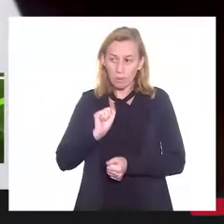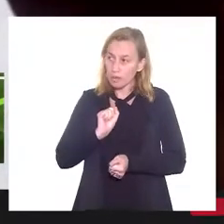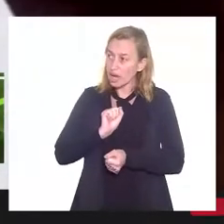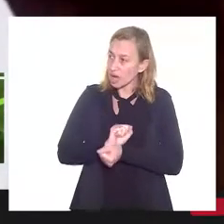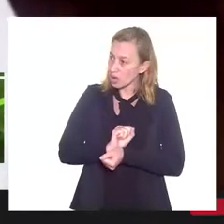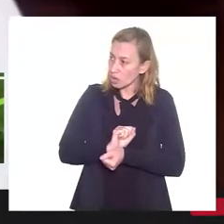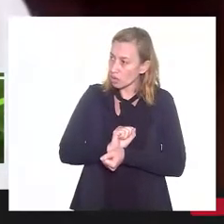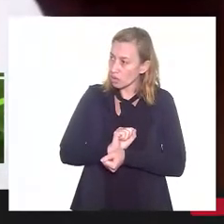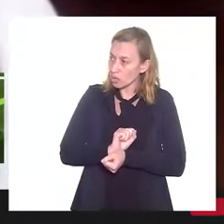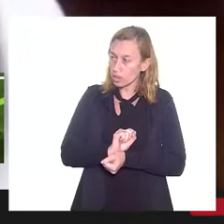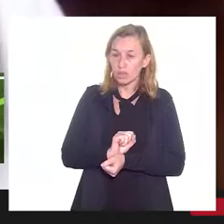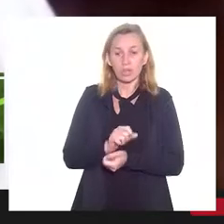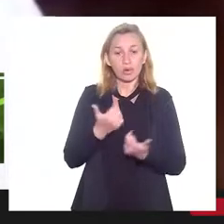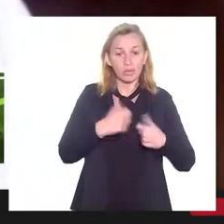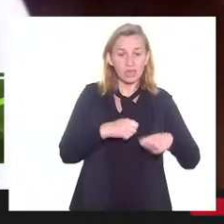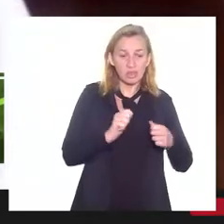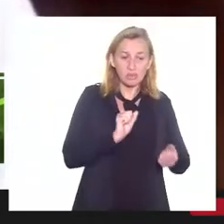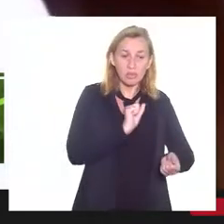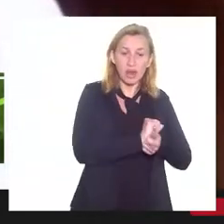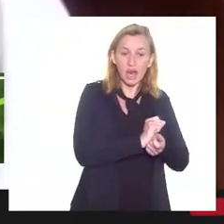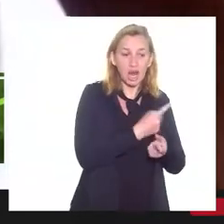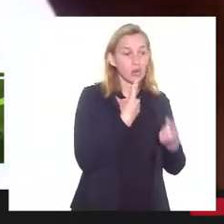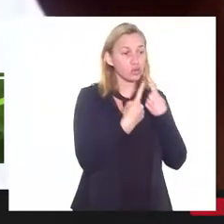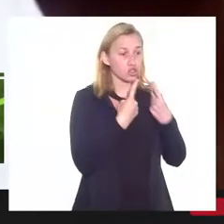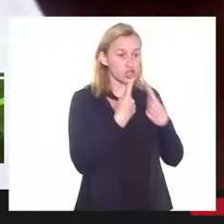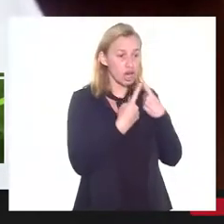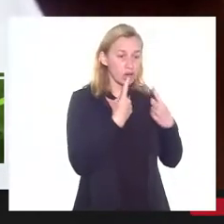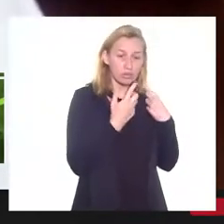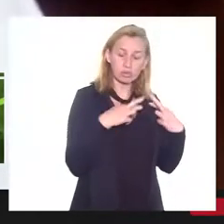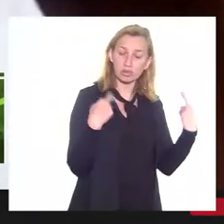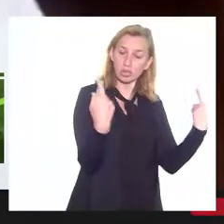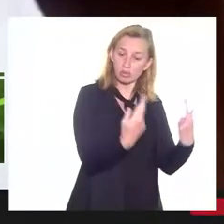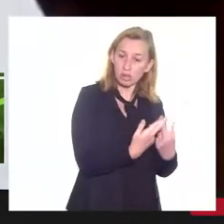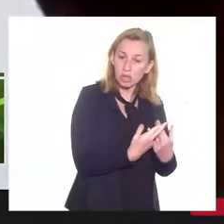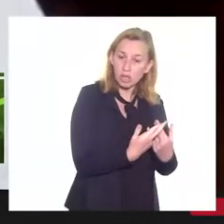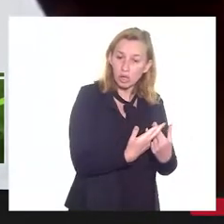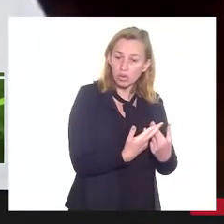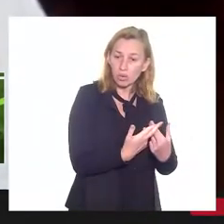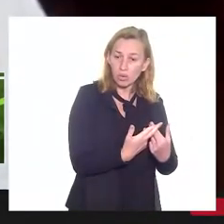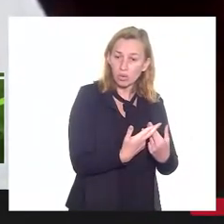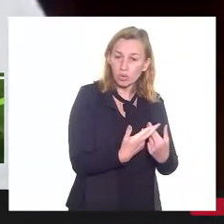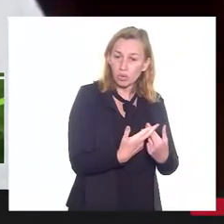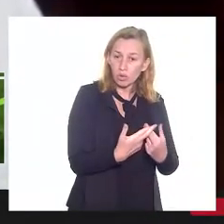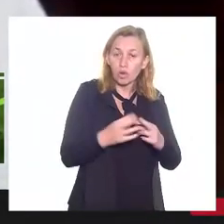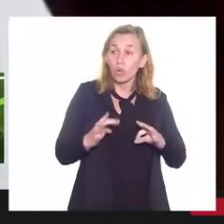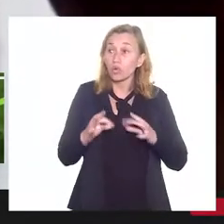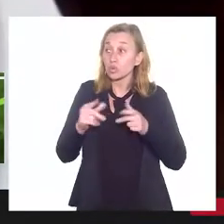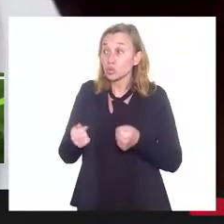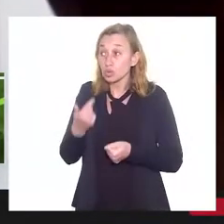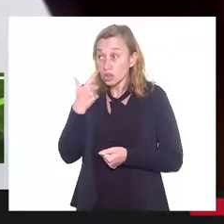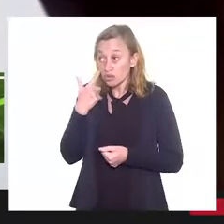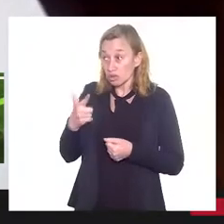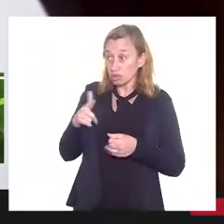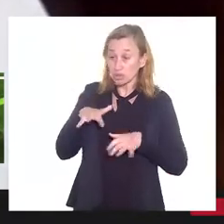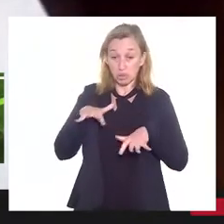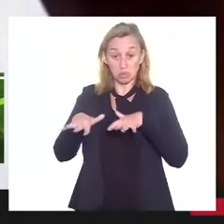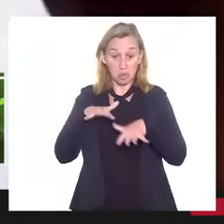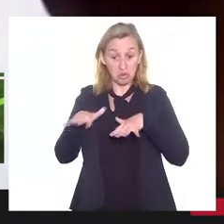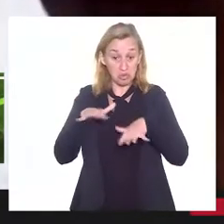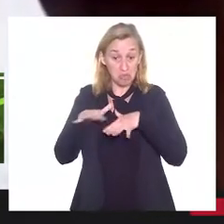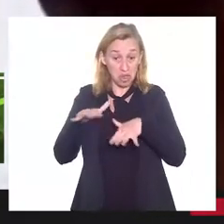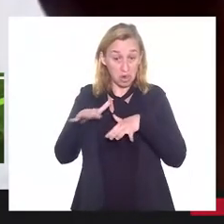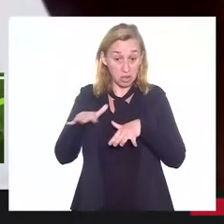preparar o nosso nosso diálogo nosso encontro é diante da manifestação